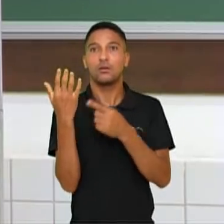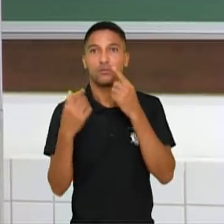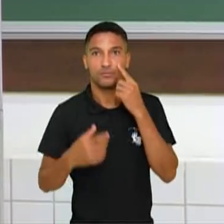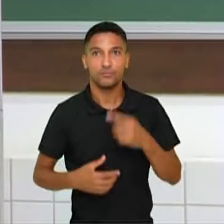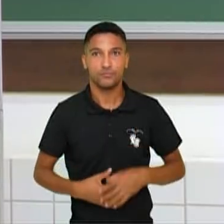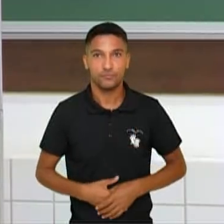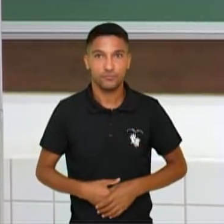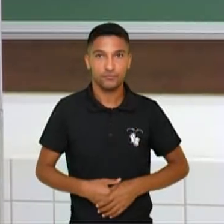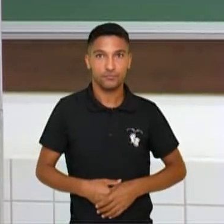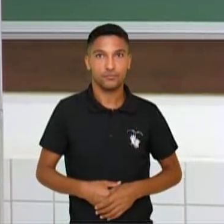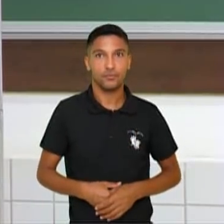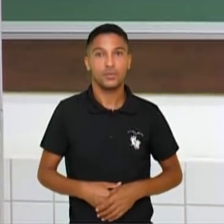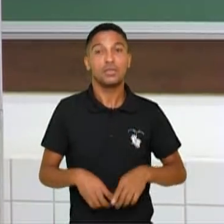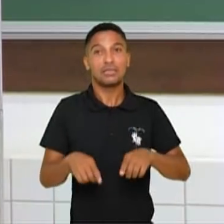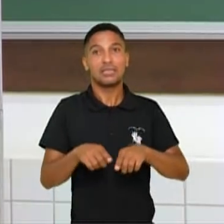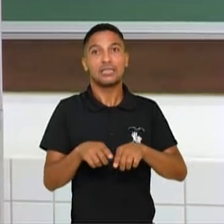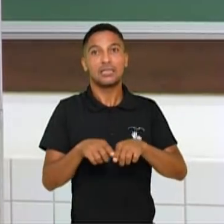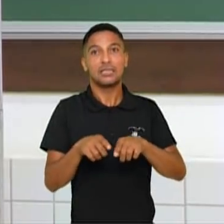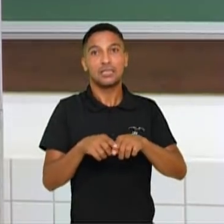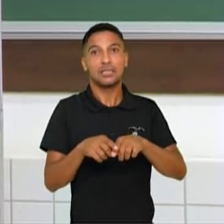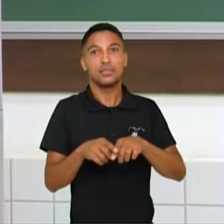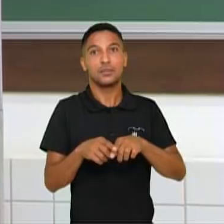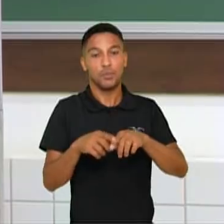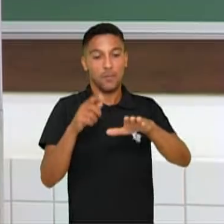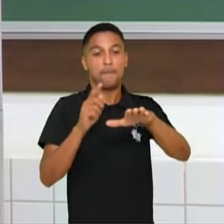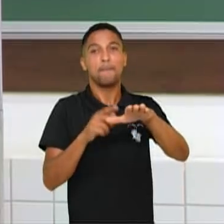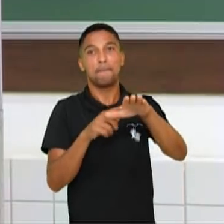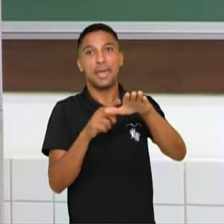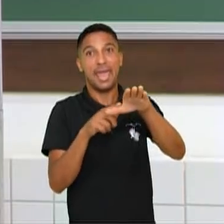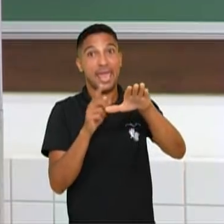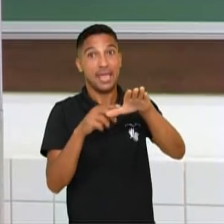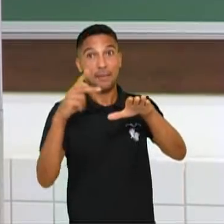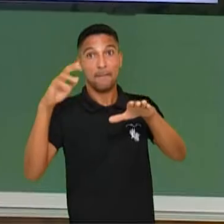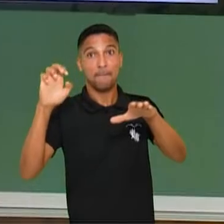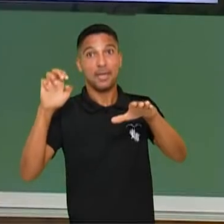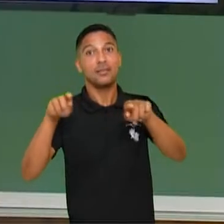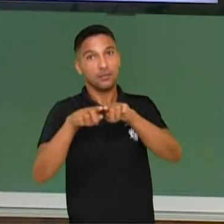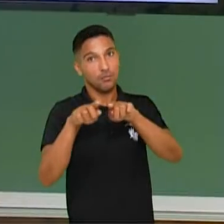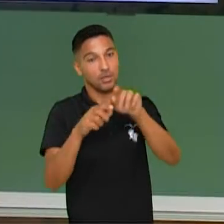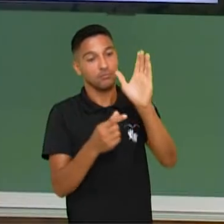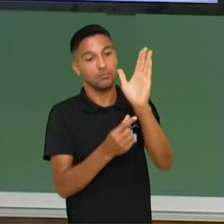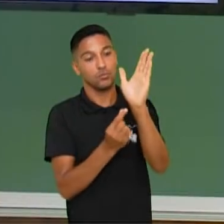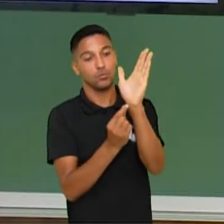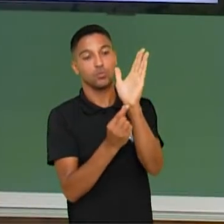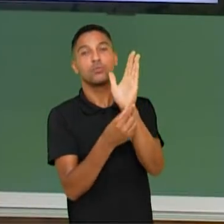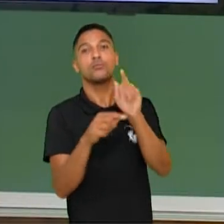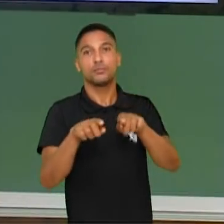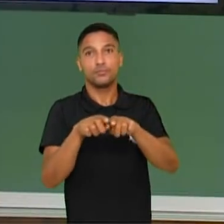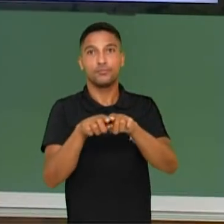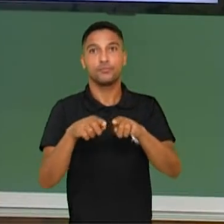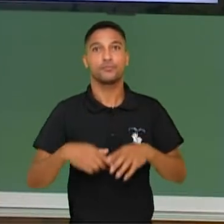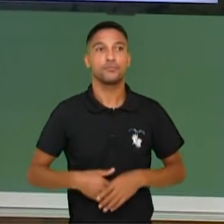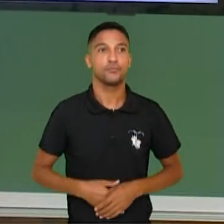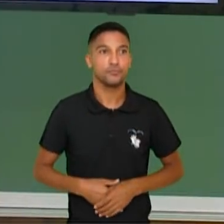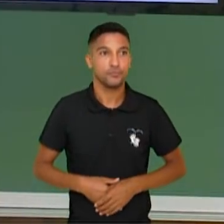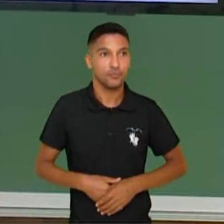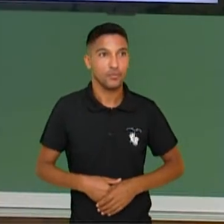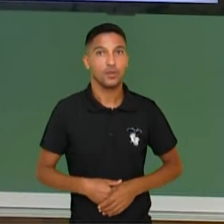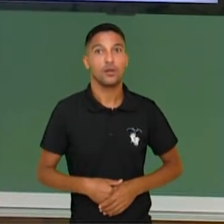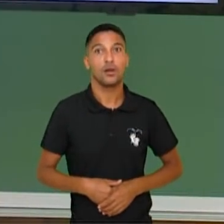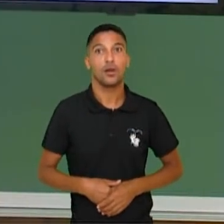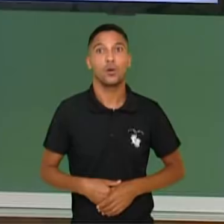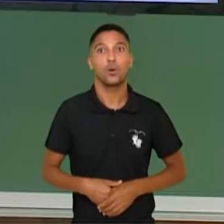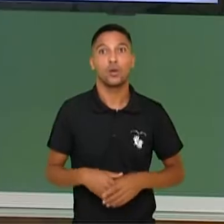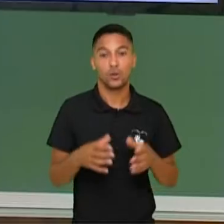pulso e no calcanhar, no nosso pé. Aí eu tenho a terceira classificação, os planos.